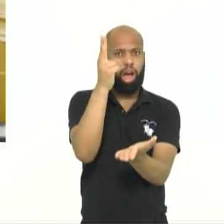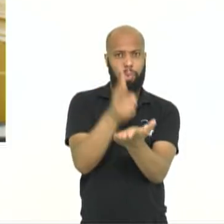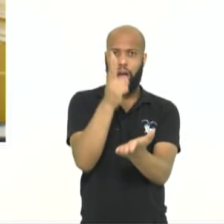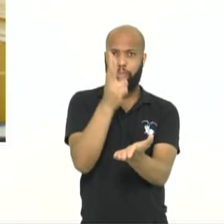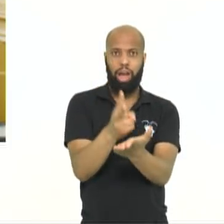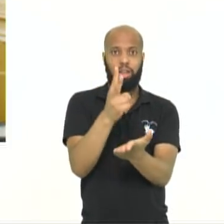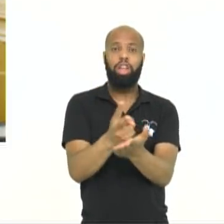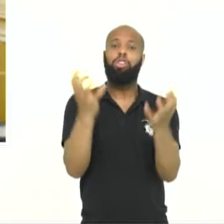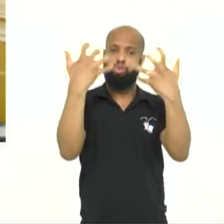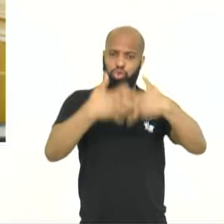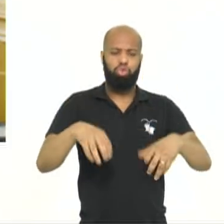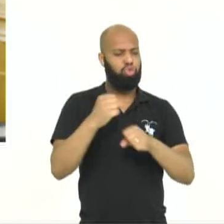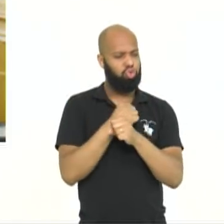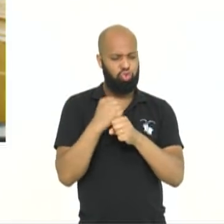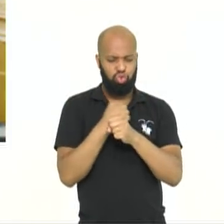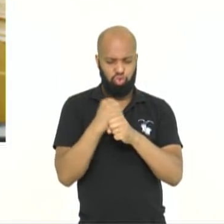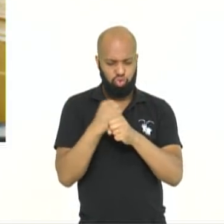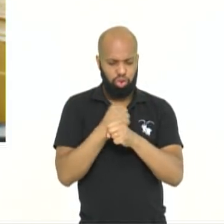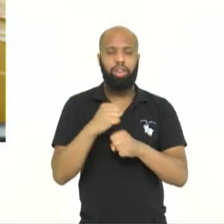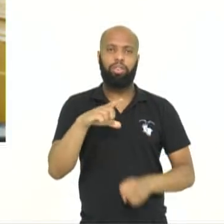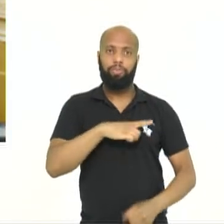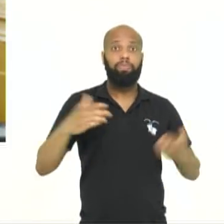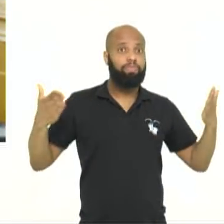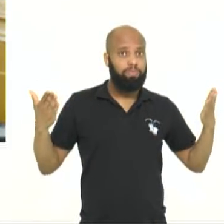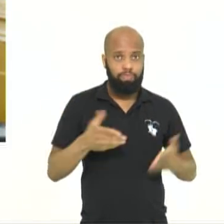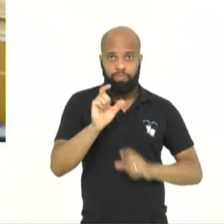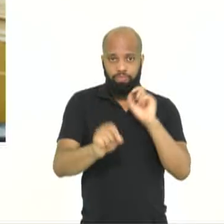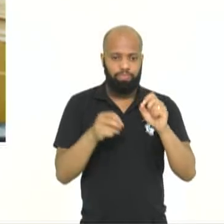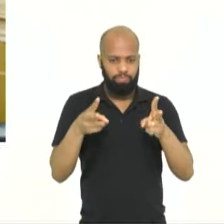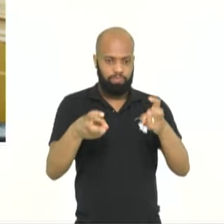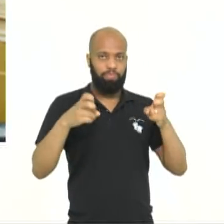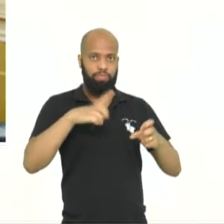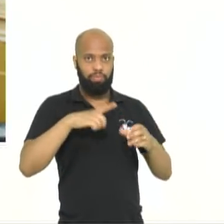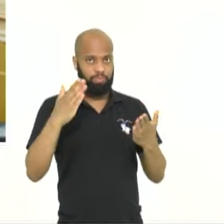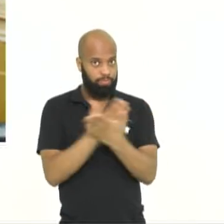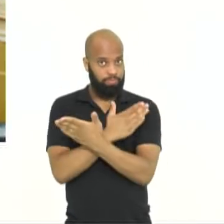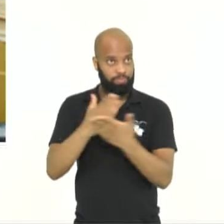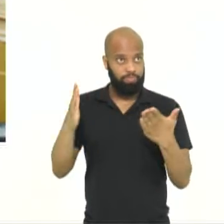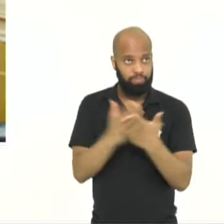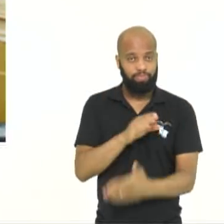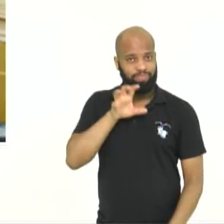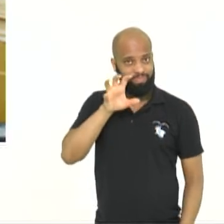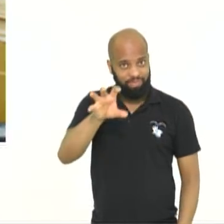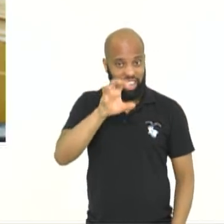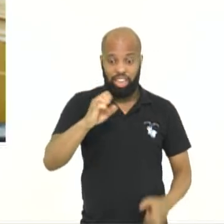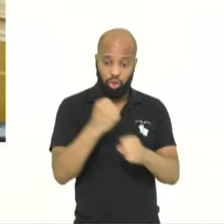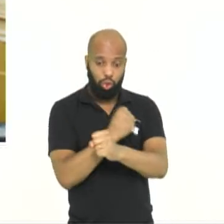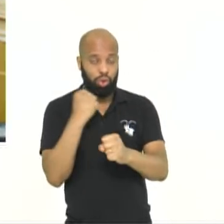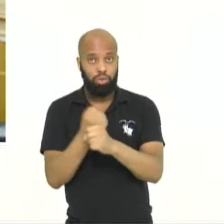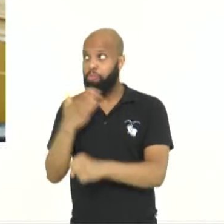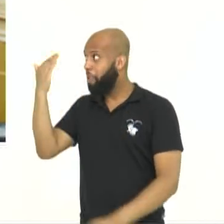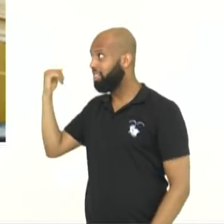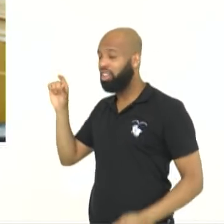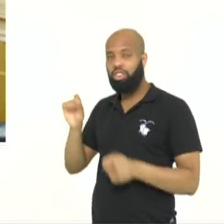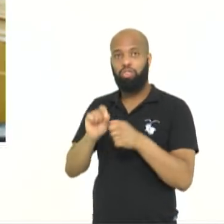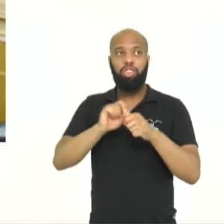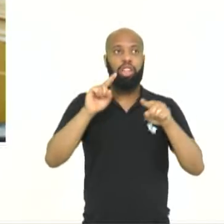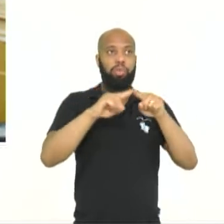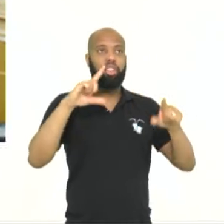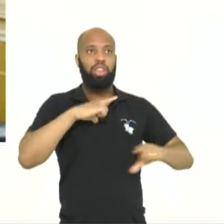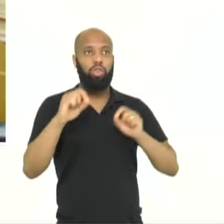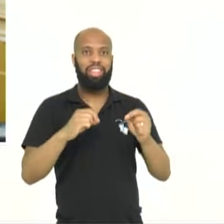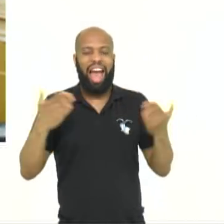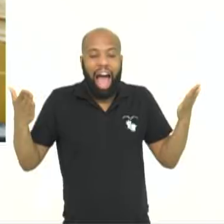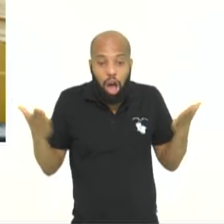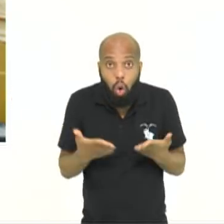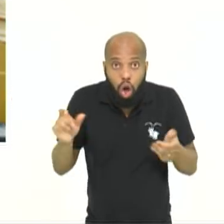em funcionamento por muitos anos. Hoje a gente percebe obras, grandes obras, que em pouco tempo elas